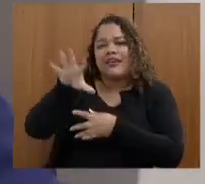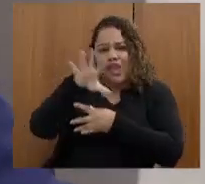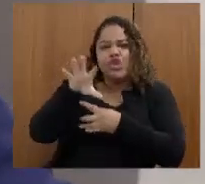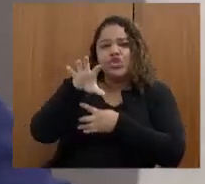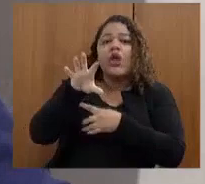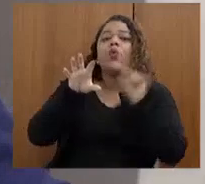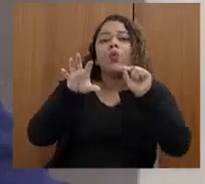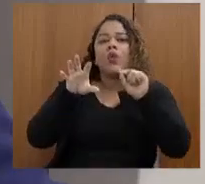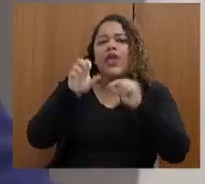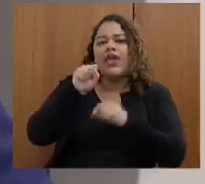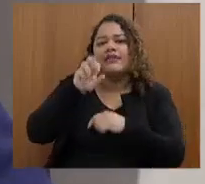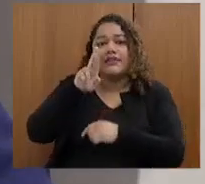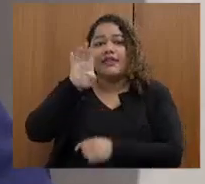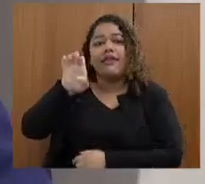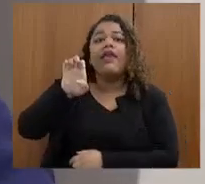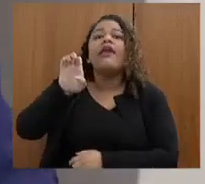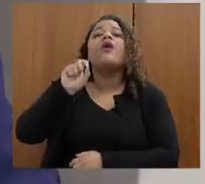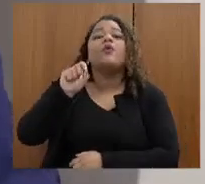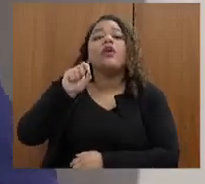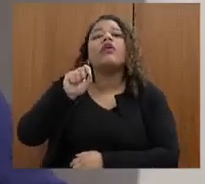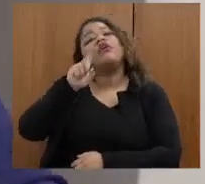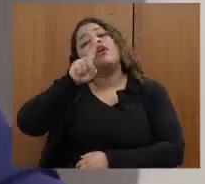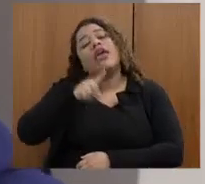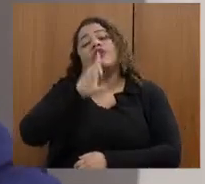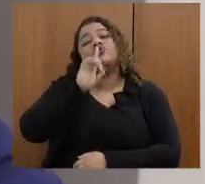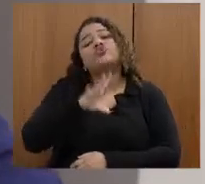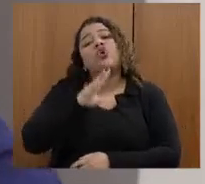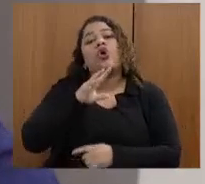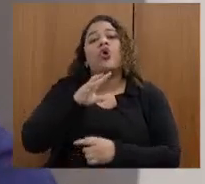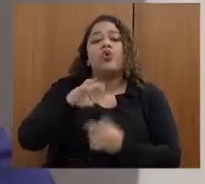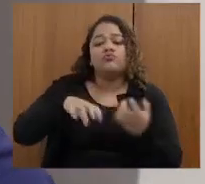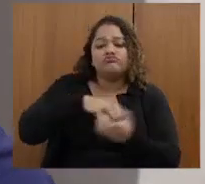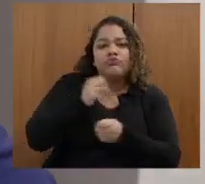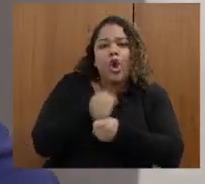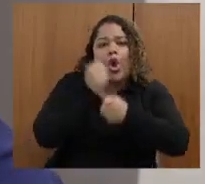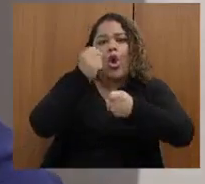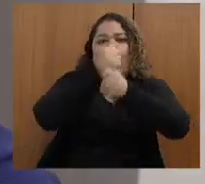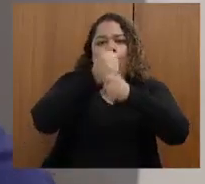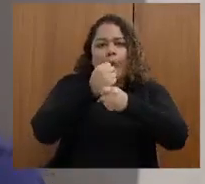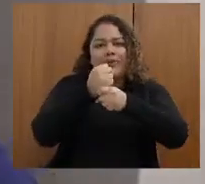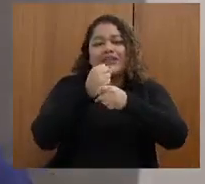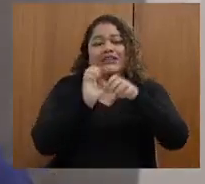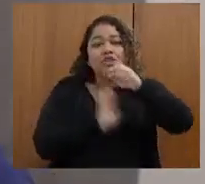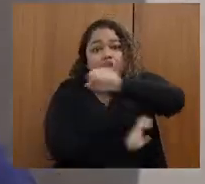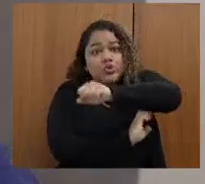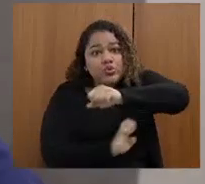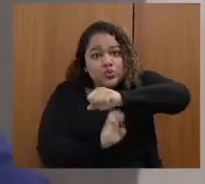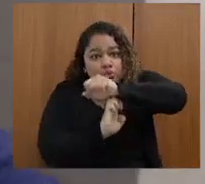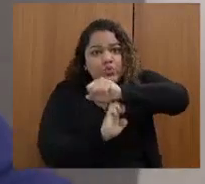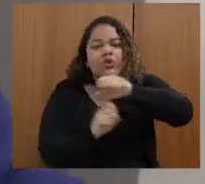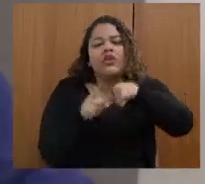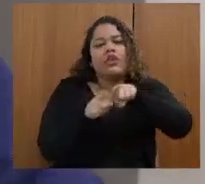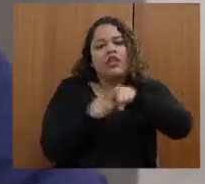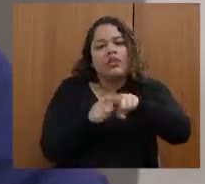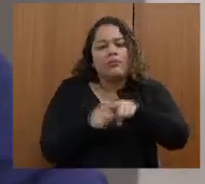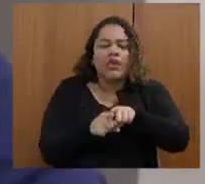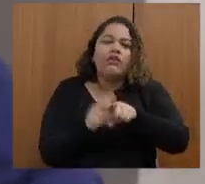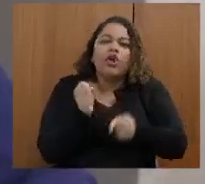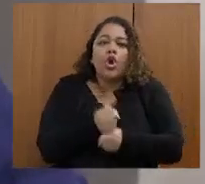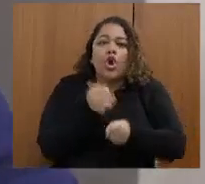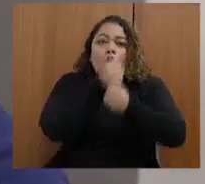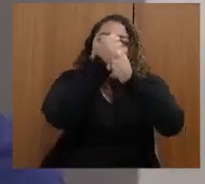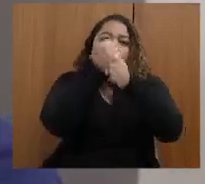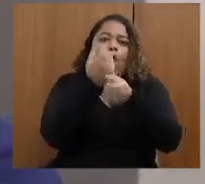obras estudantes e obras grandes apenas essas aquelas que chegamos nas escolas e já vi